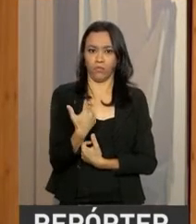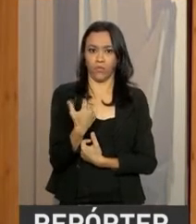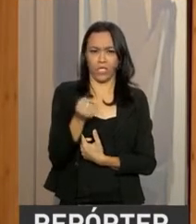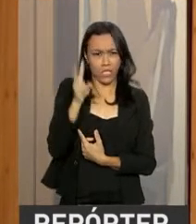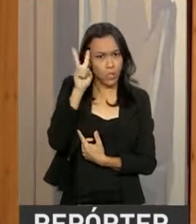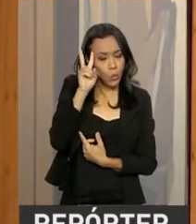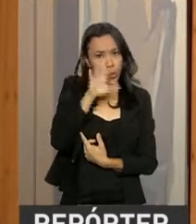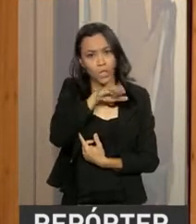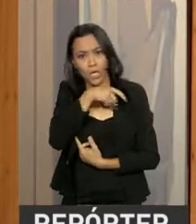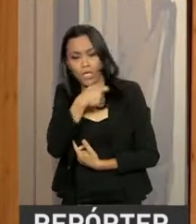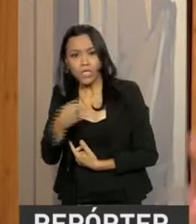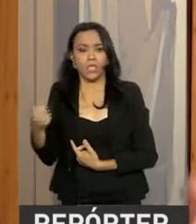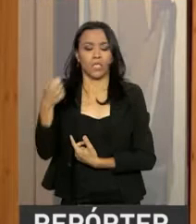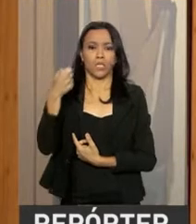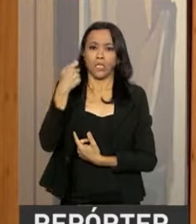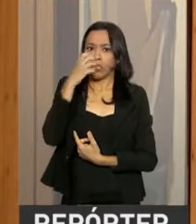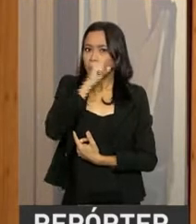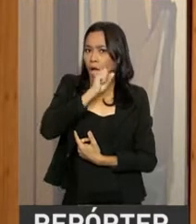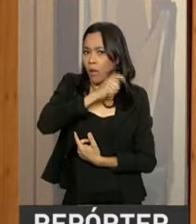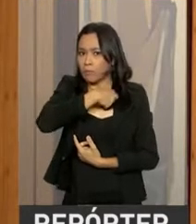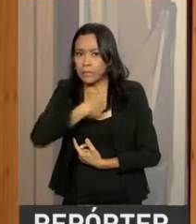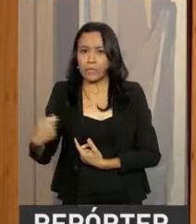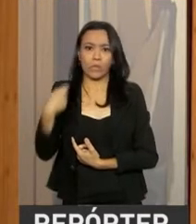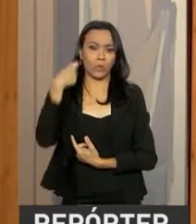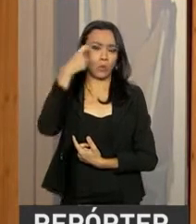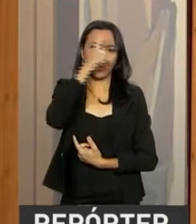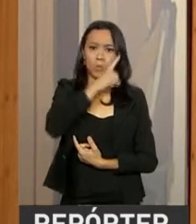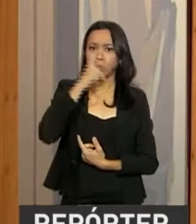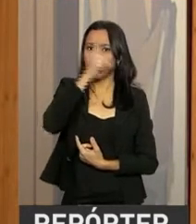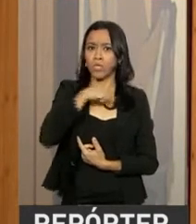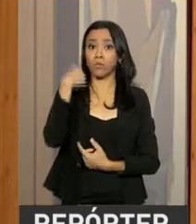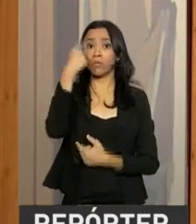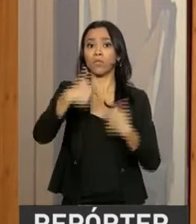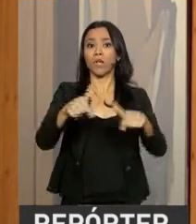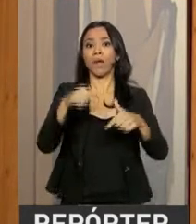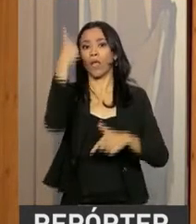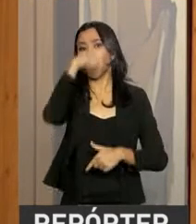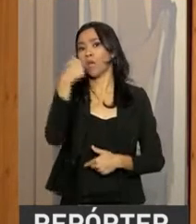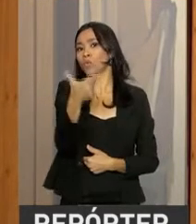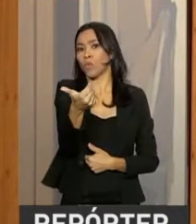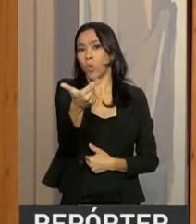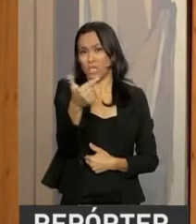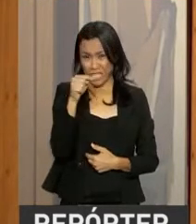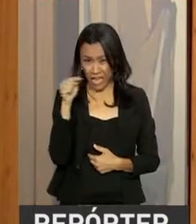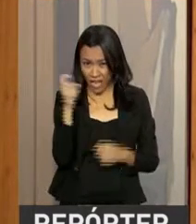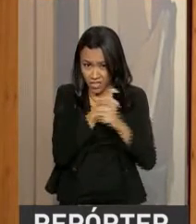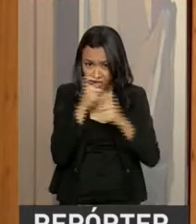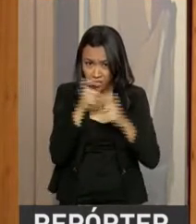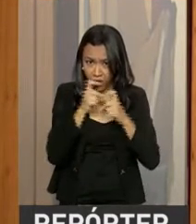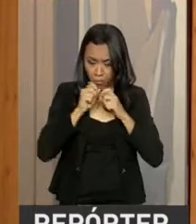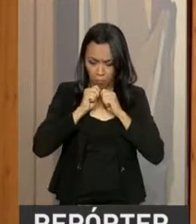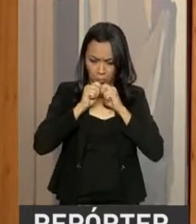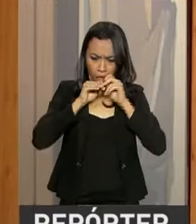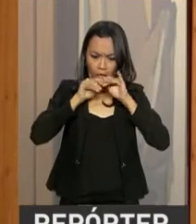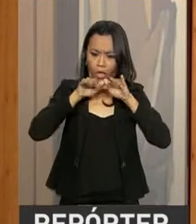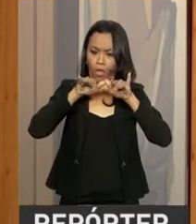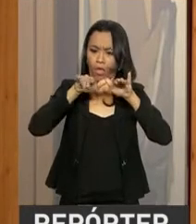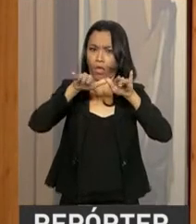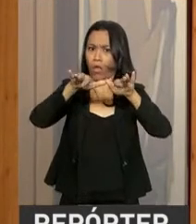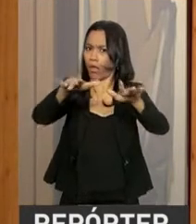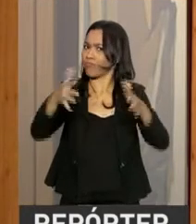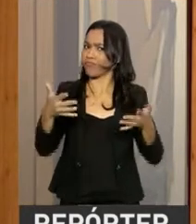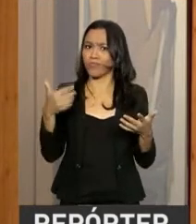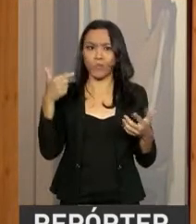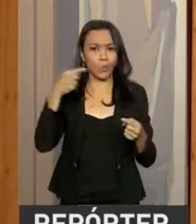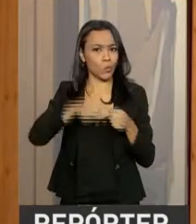de segunda a sábado quem sabe domingo trabalhando 12 horas por dia essa divulgação que se fez de